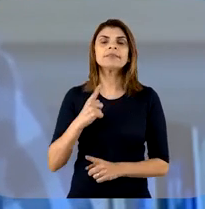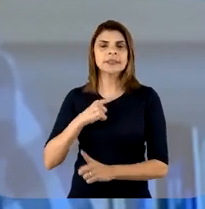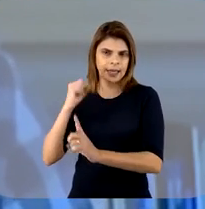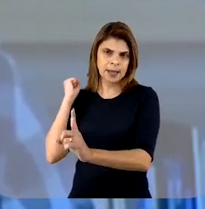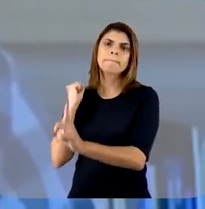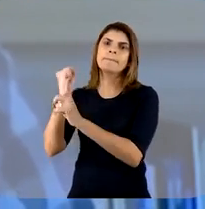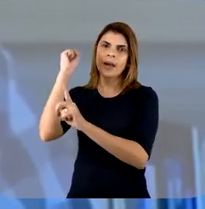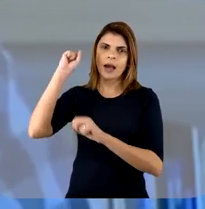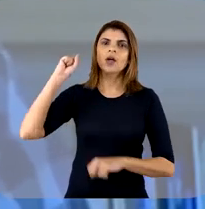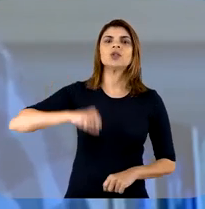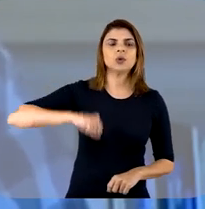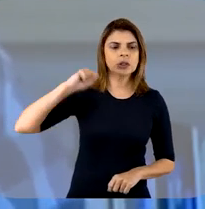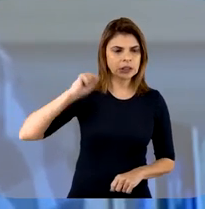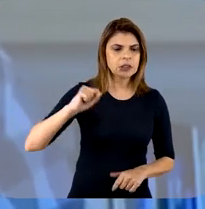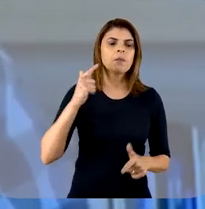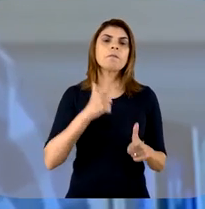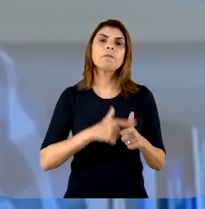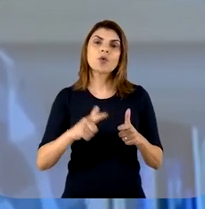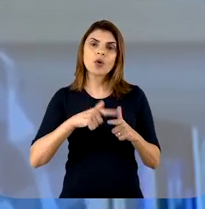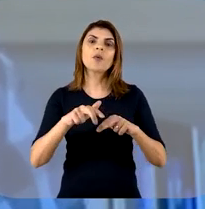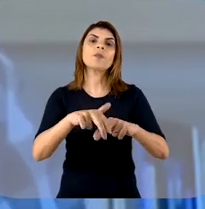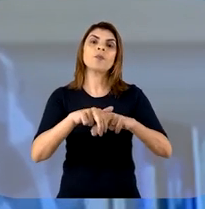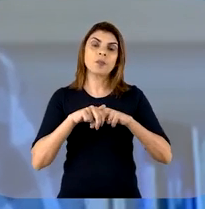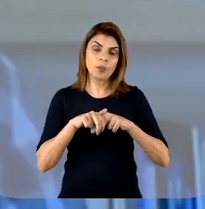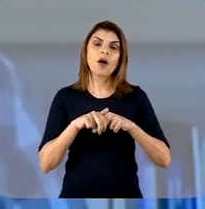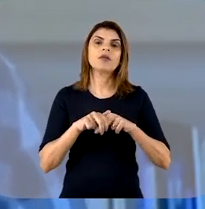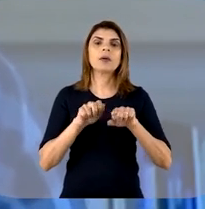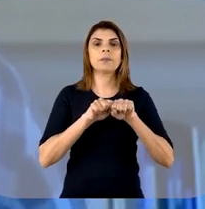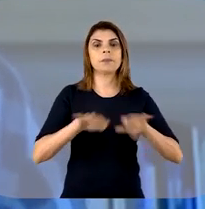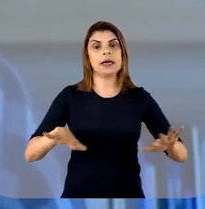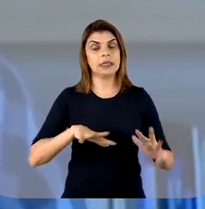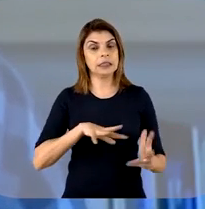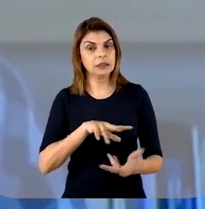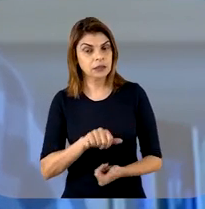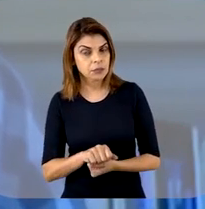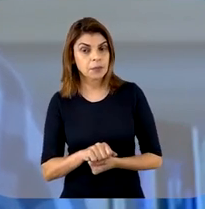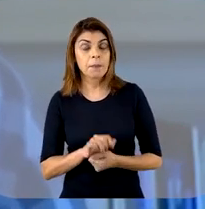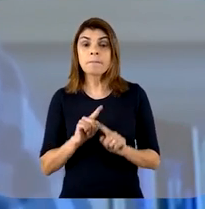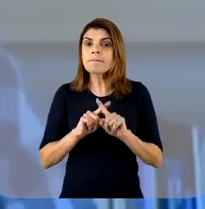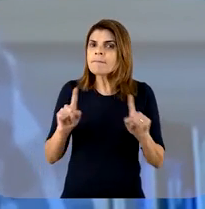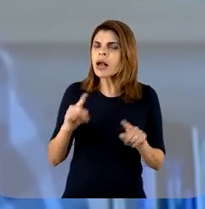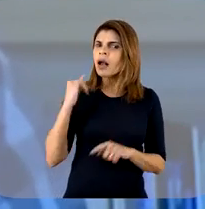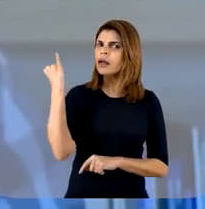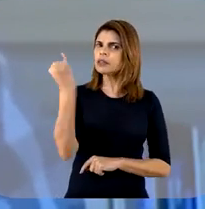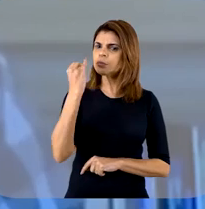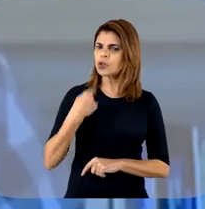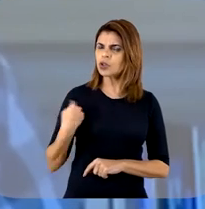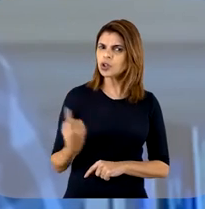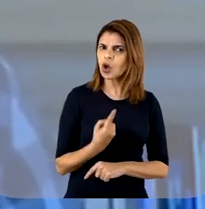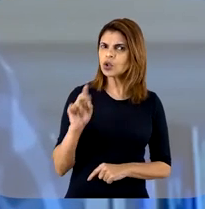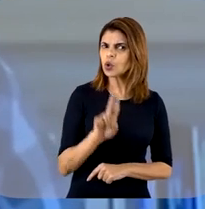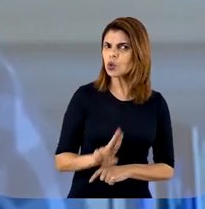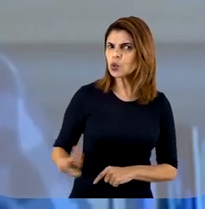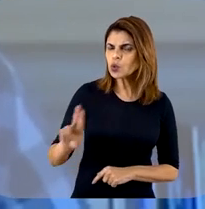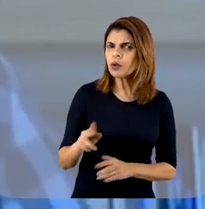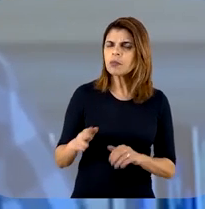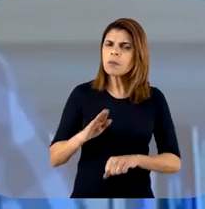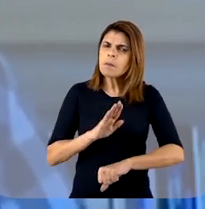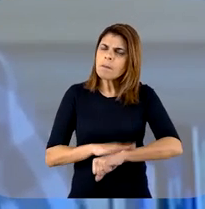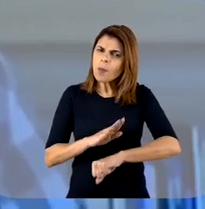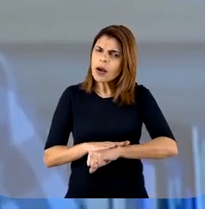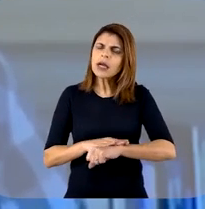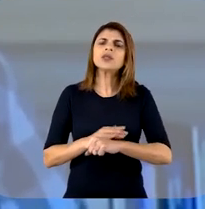impactadas profundamente pela pandemia. Agora, é importante que nós também utilizemos esse momento de crise ou de